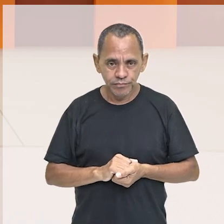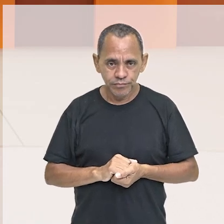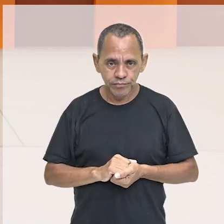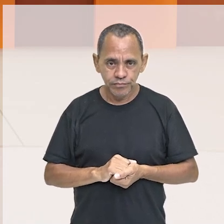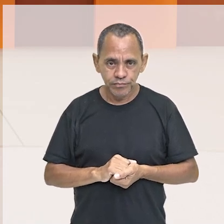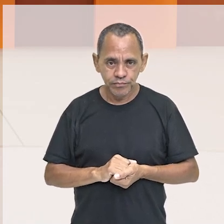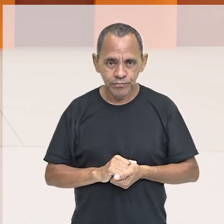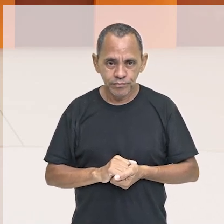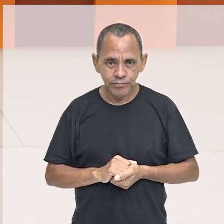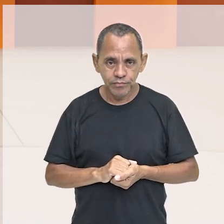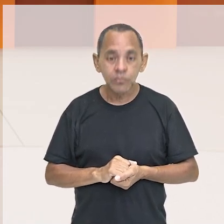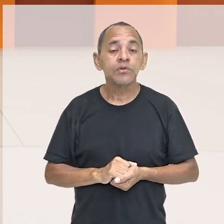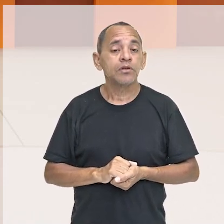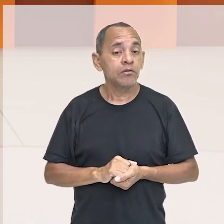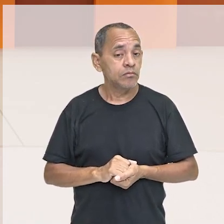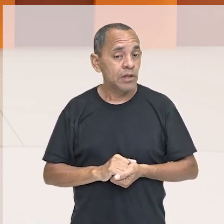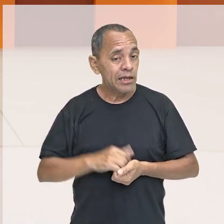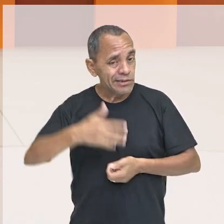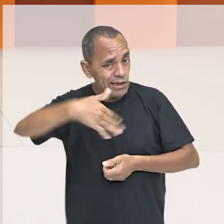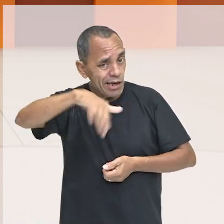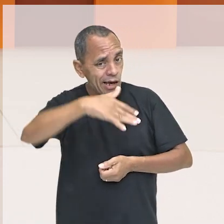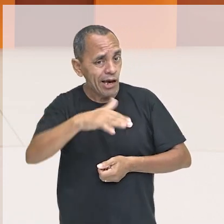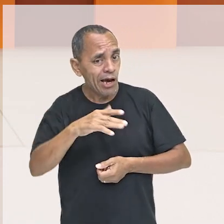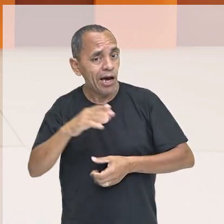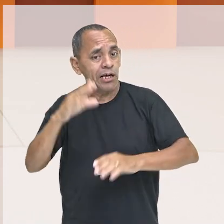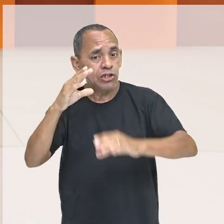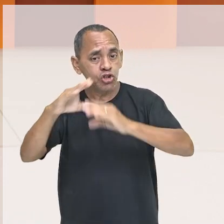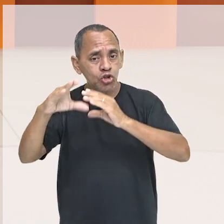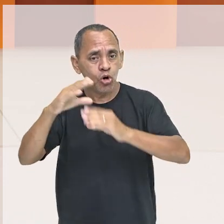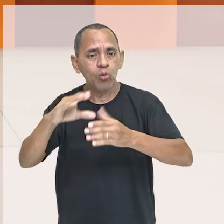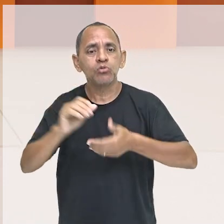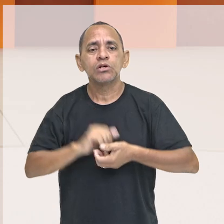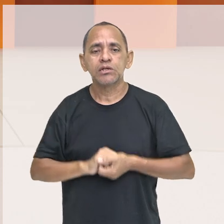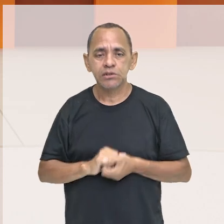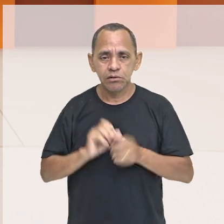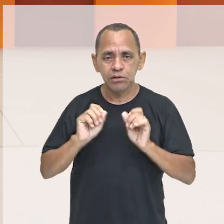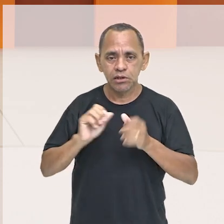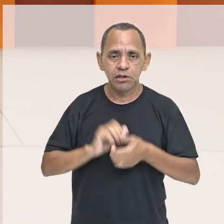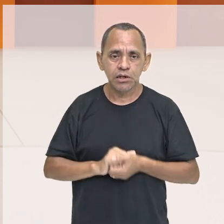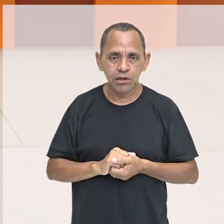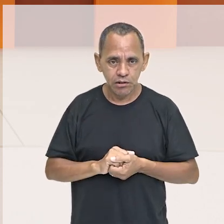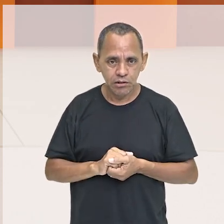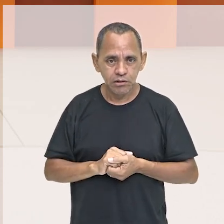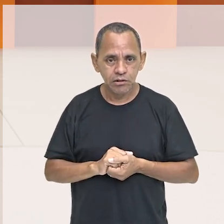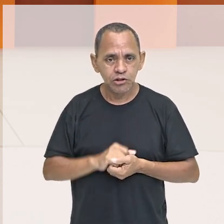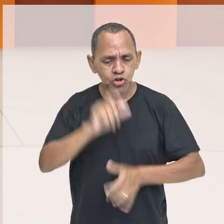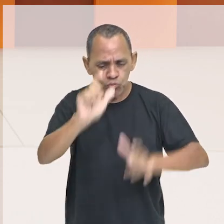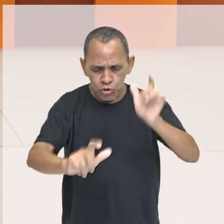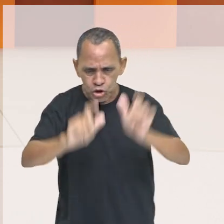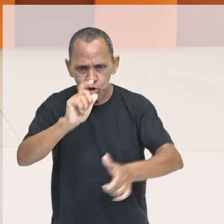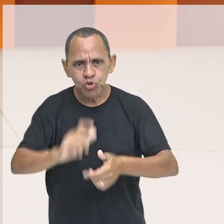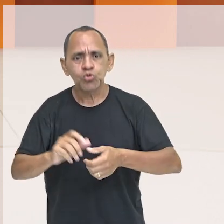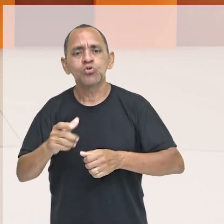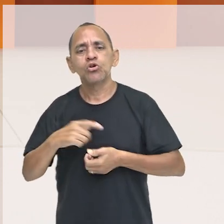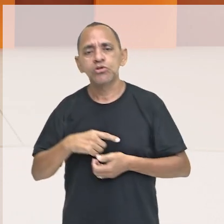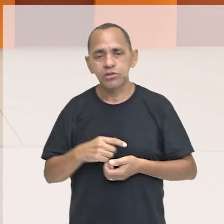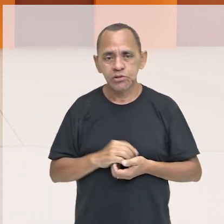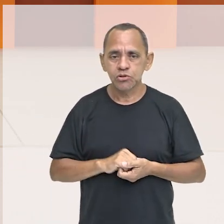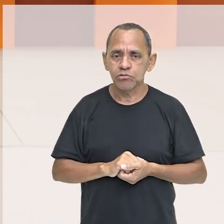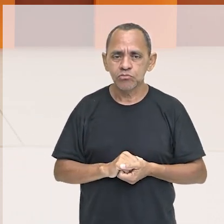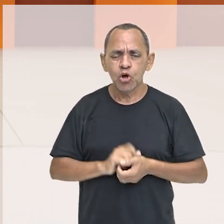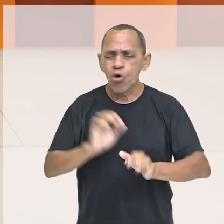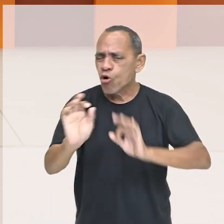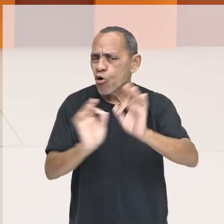então? Então, os meios de comunicação de massa são hoje agentes de socialização capazes de impactar na formação